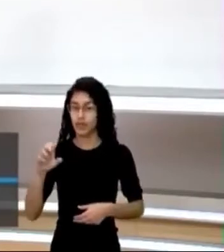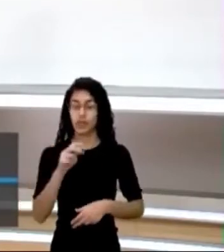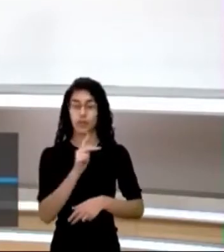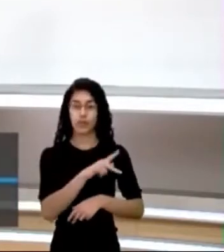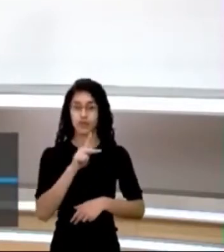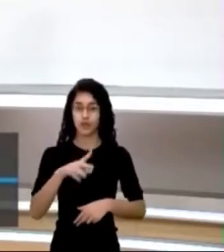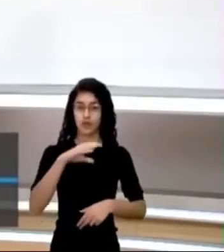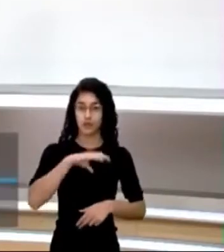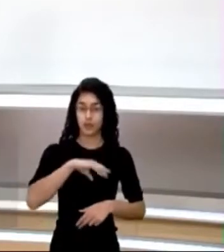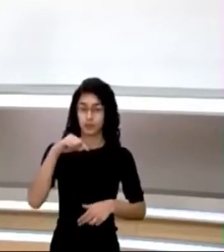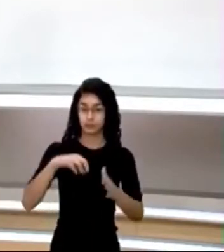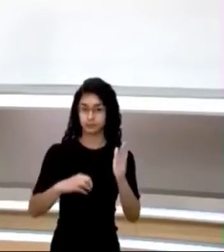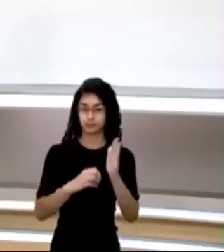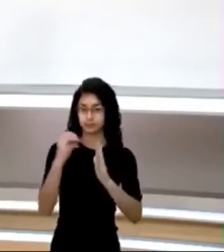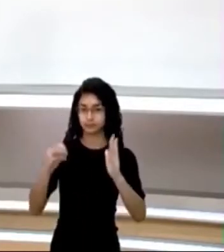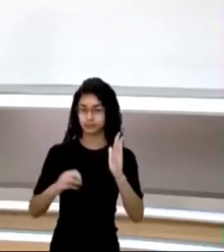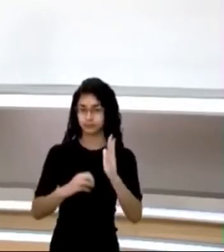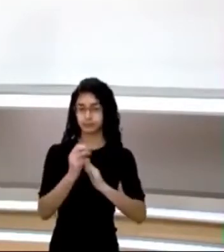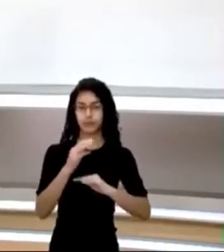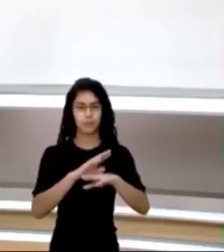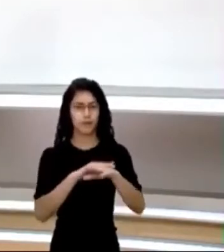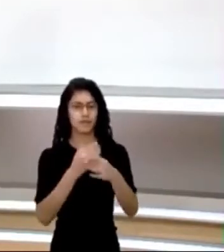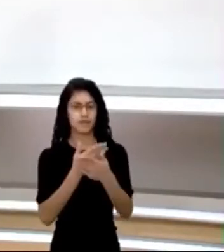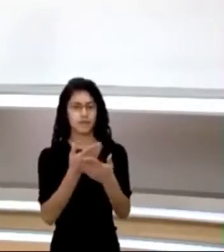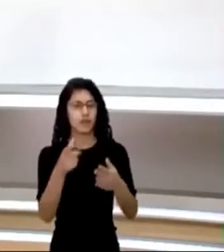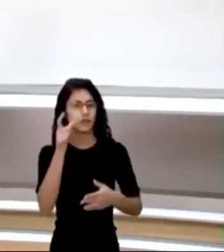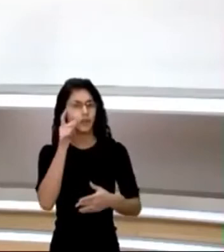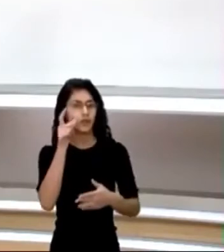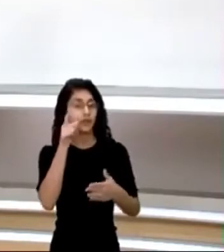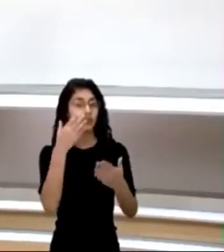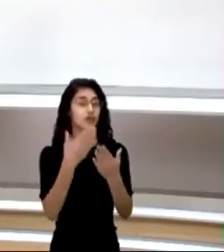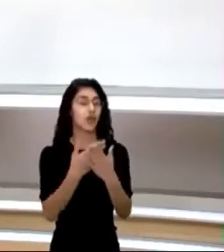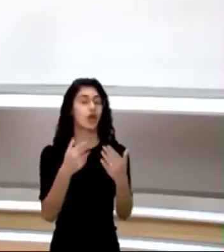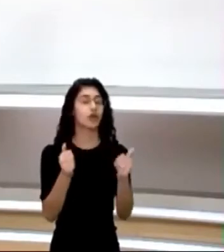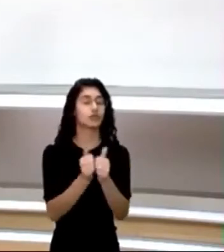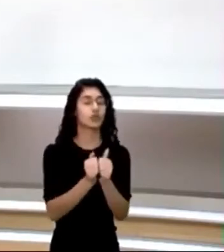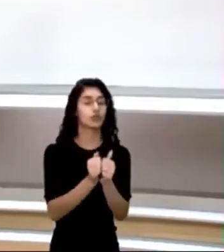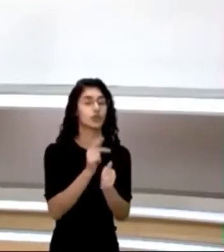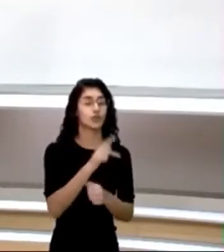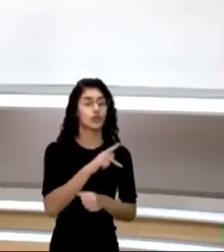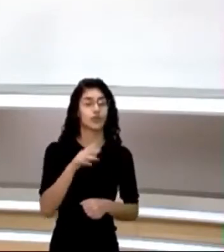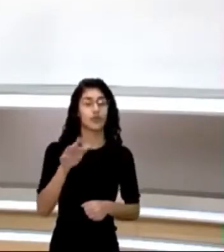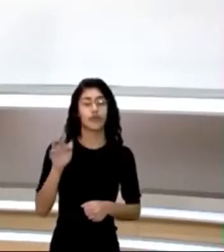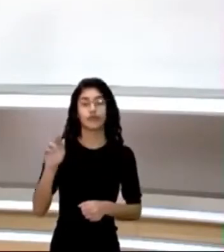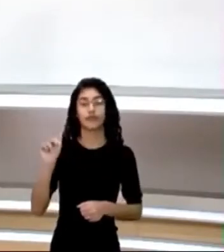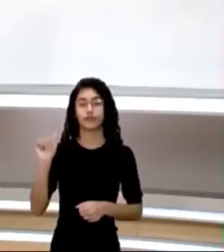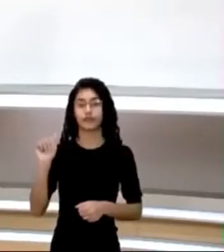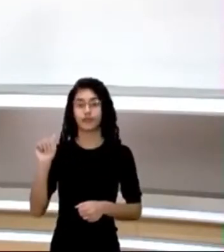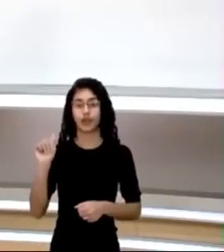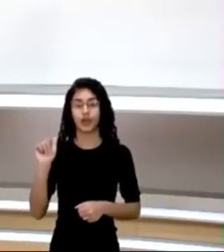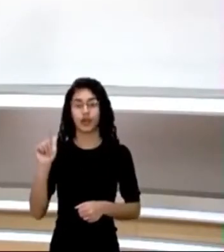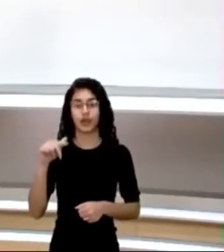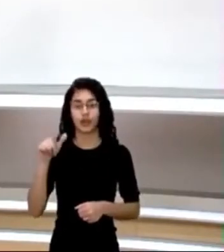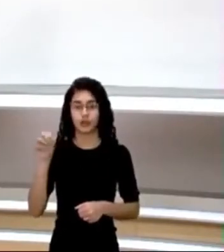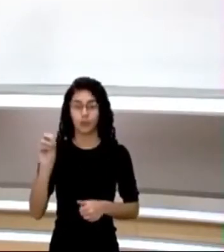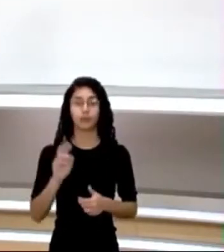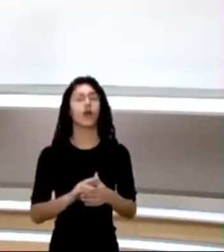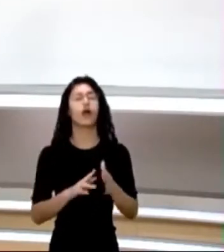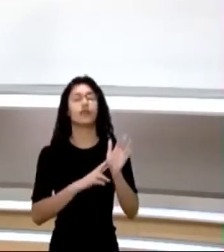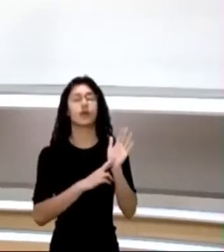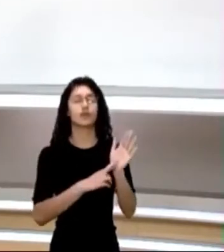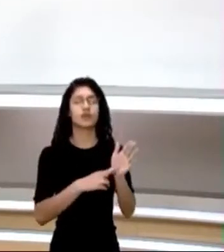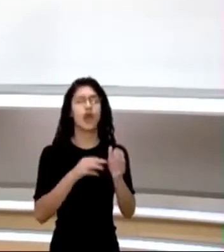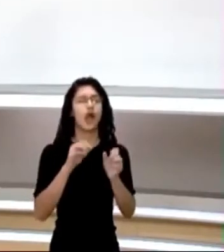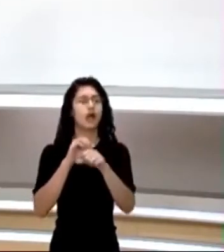Centro de Mídias, e vim chamar vocês para assistir essa aula com o professor Fredão, tá? Ele vai mostrar para vocês